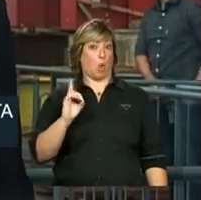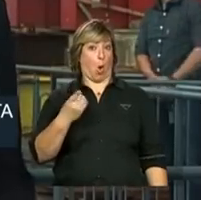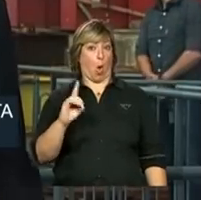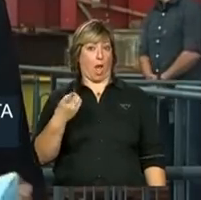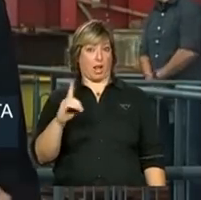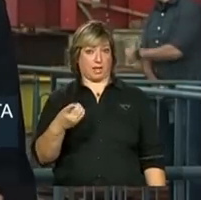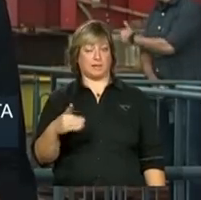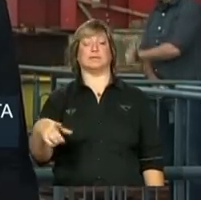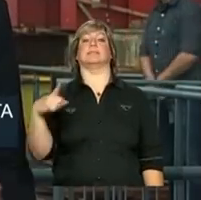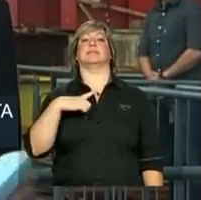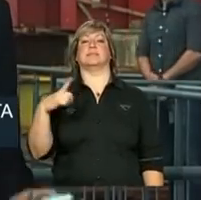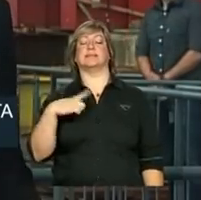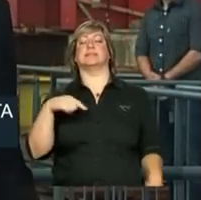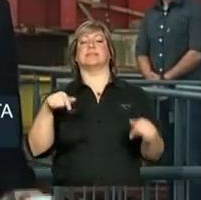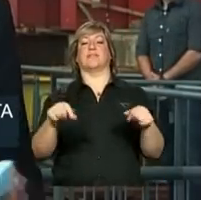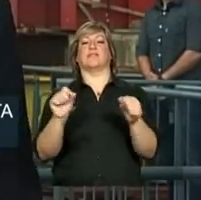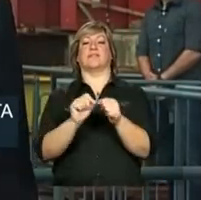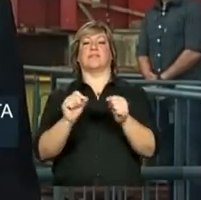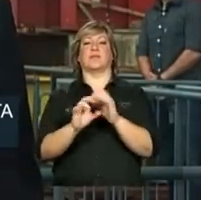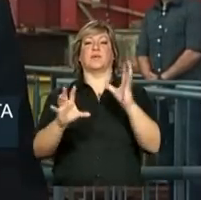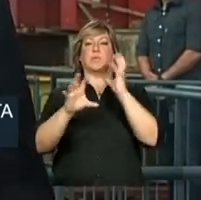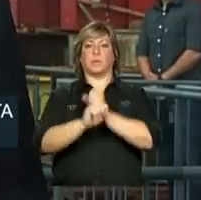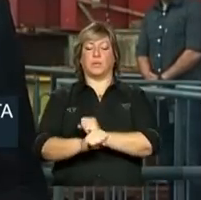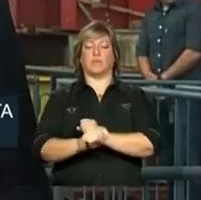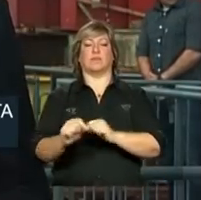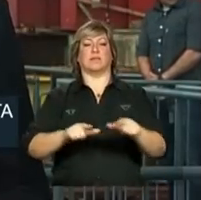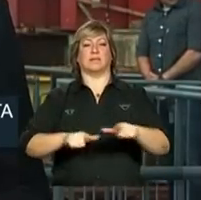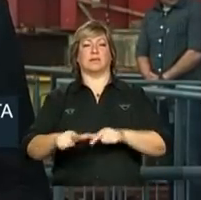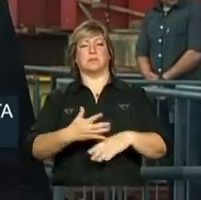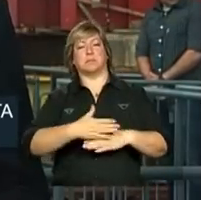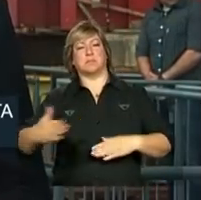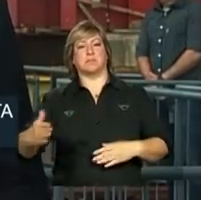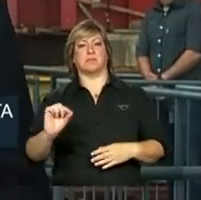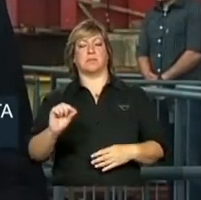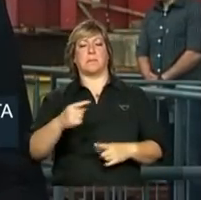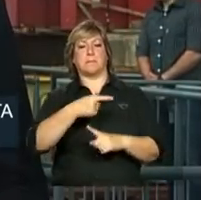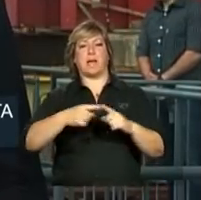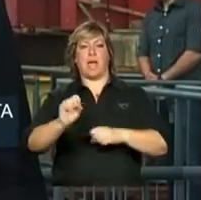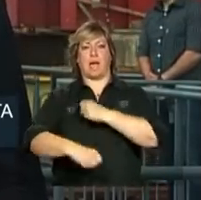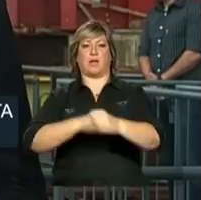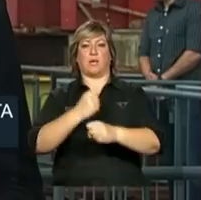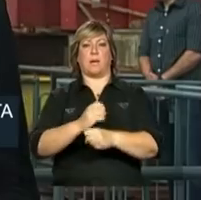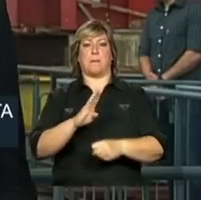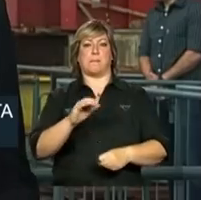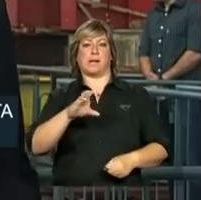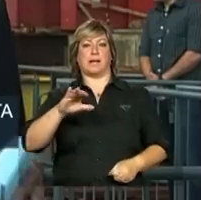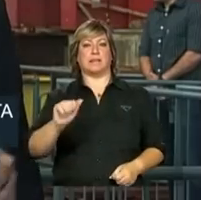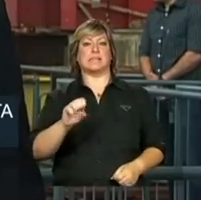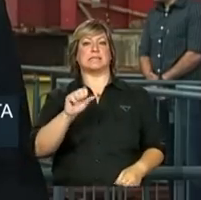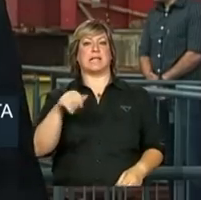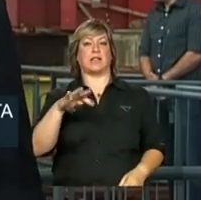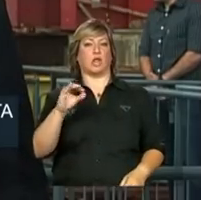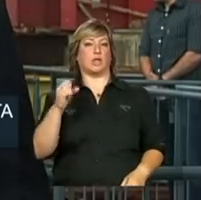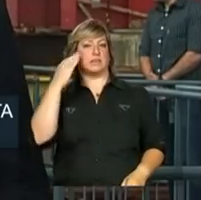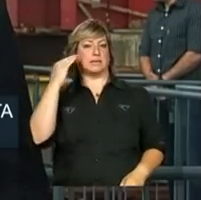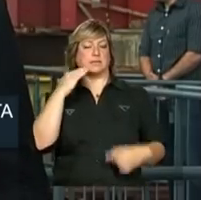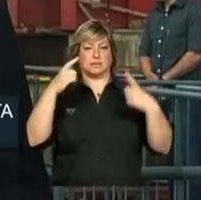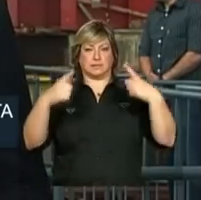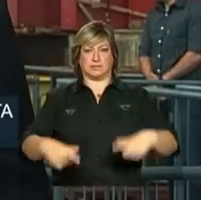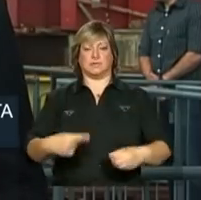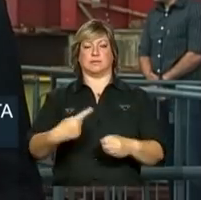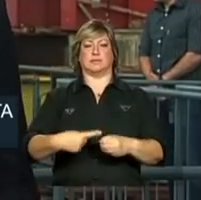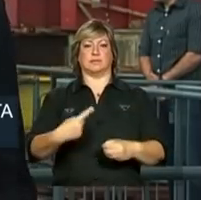US$ 1,7 bilhão. E deve estar finalizada em operação em meados do ano que vem na Bacia de Santos. O plano de investimentos